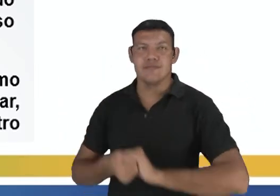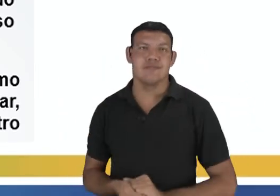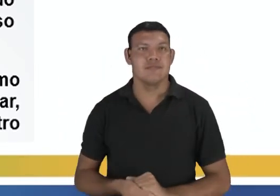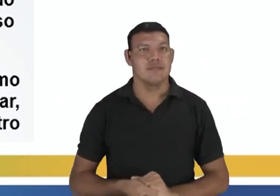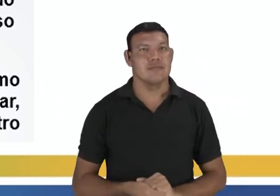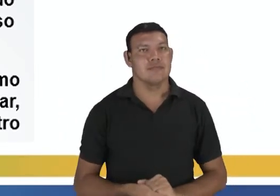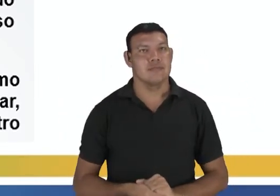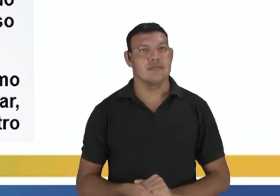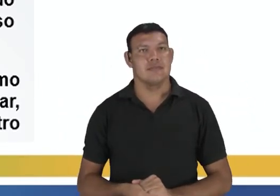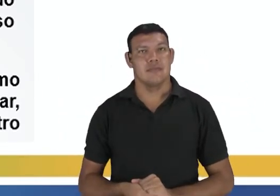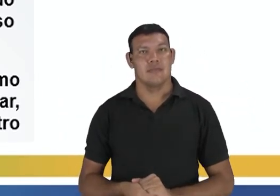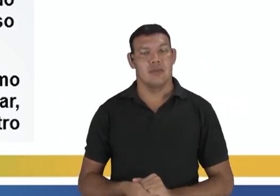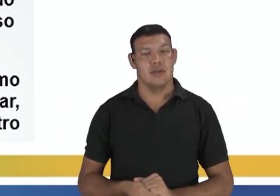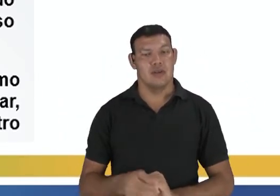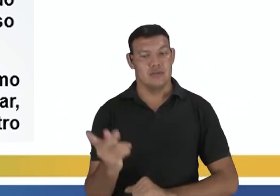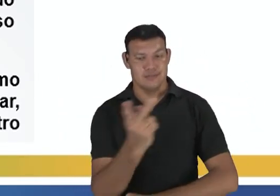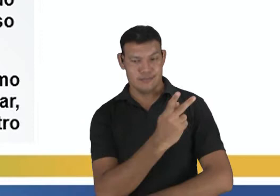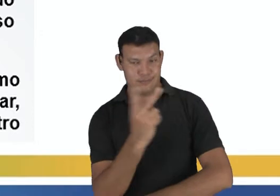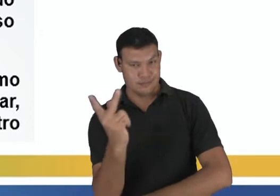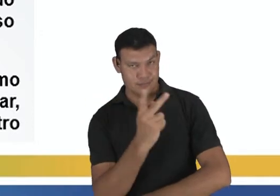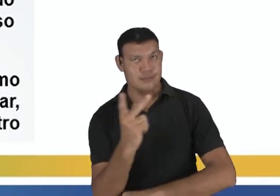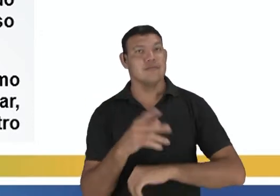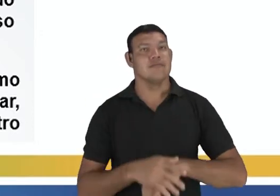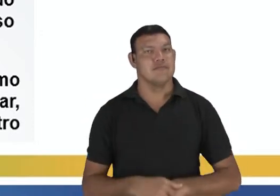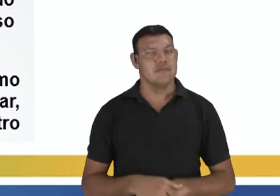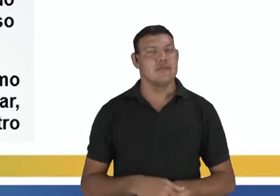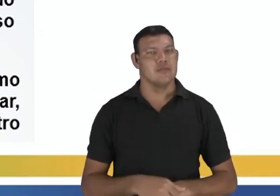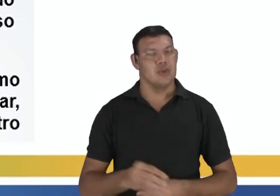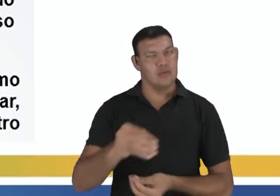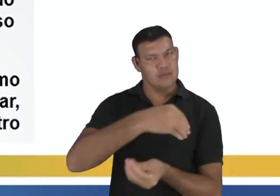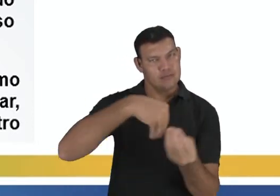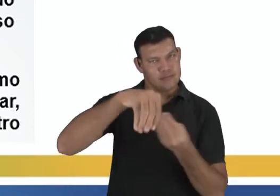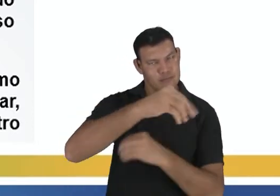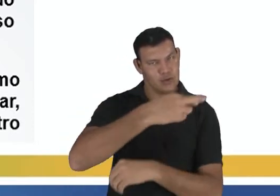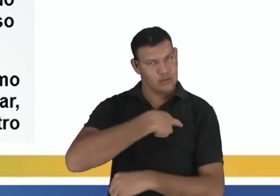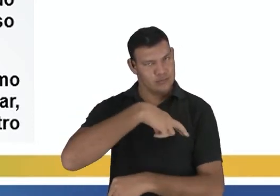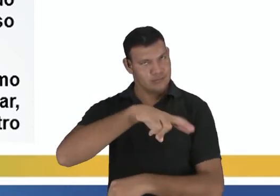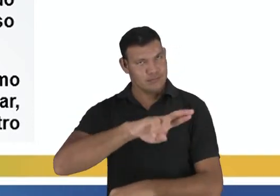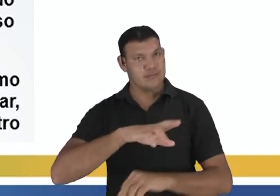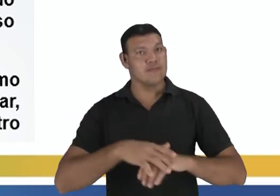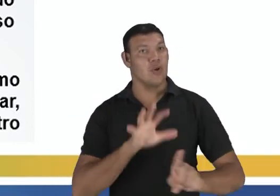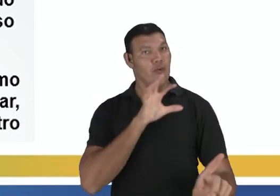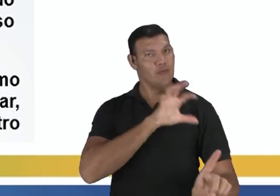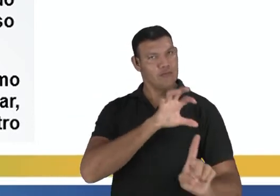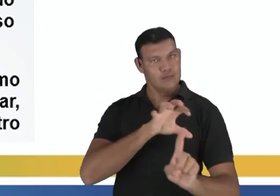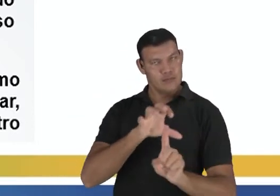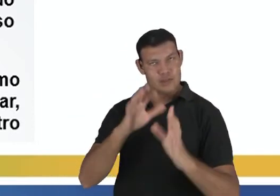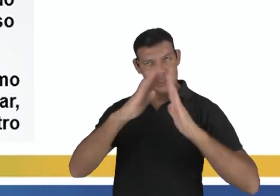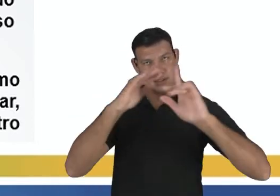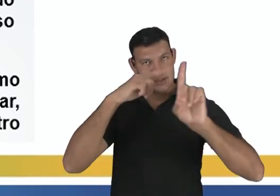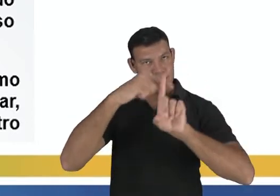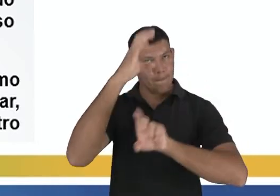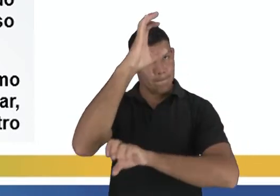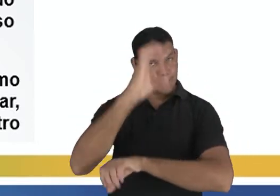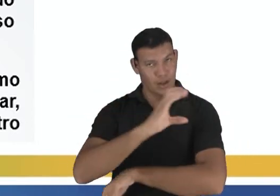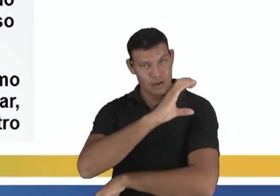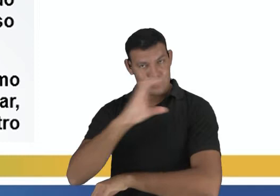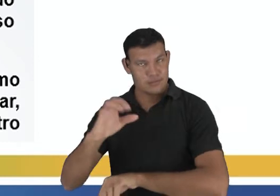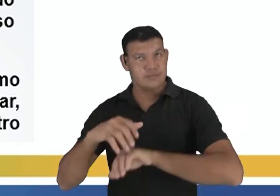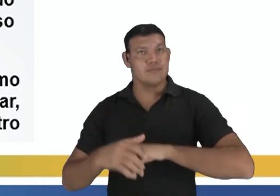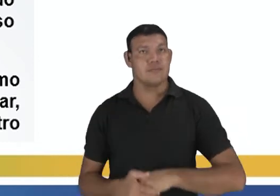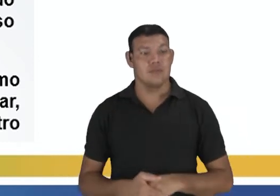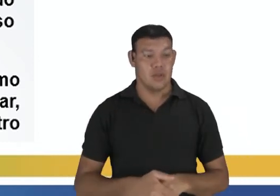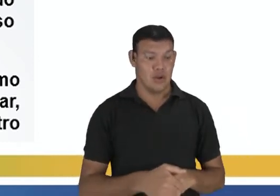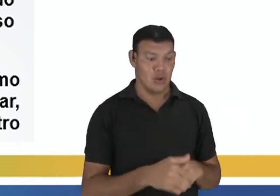e para ambas as explicações envolvia religião, e aí a gente volta a falar da influência da Igreja Católica. No caso